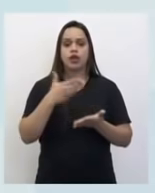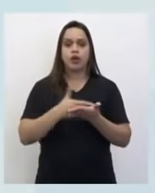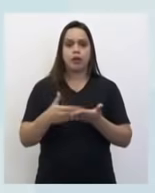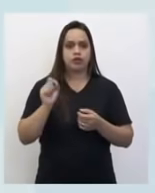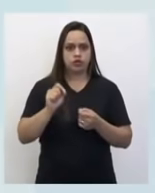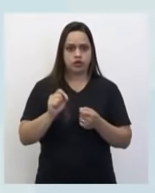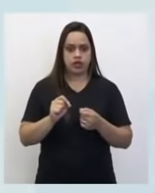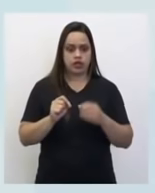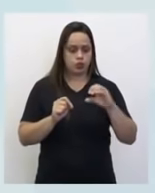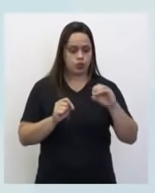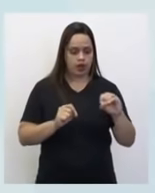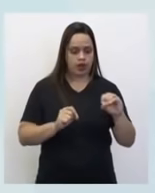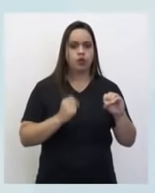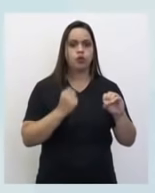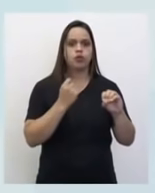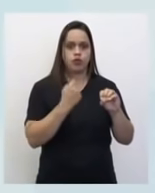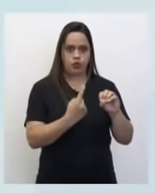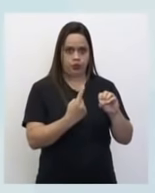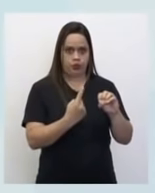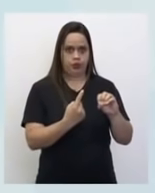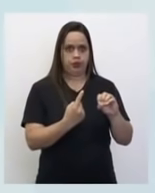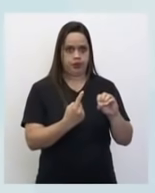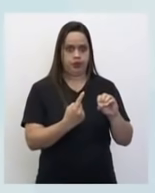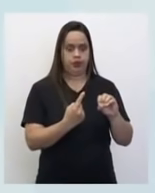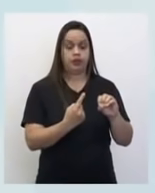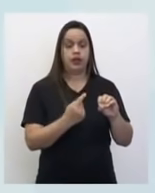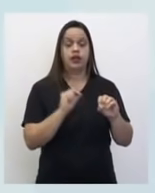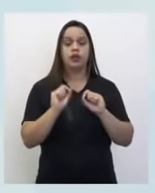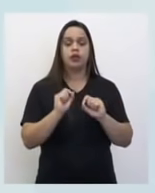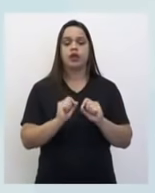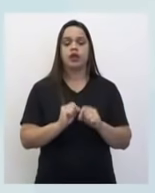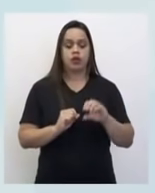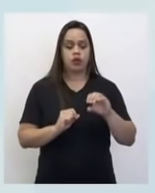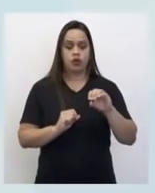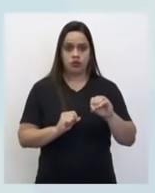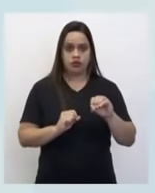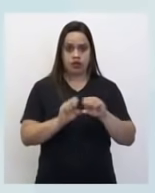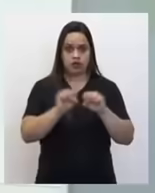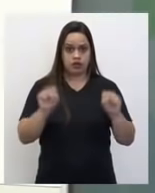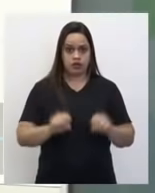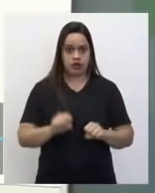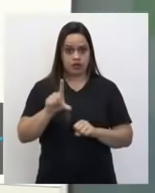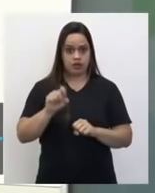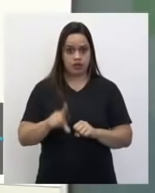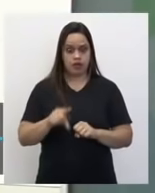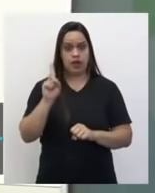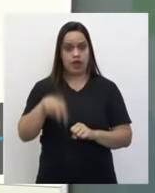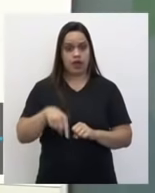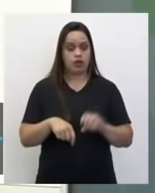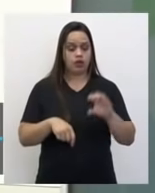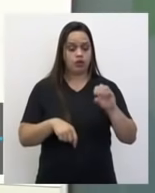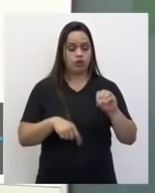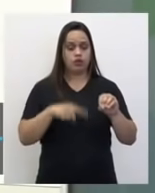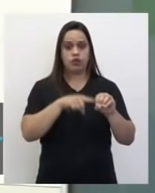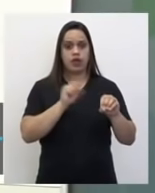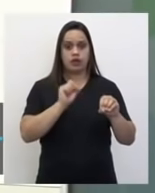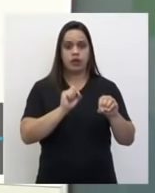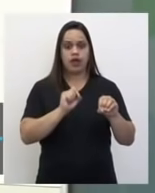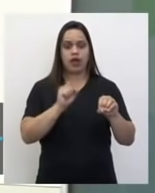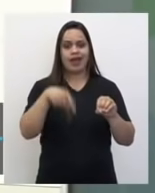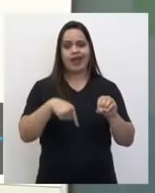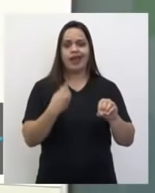zero e do um, tá? Então o zero no sistema binário é como se ele fosse ali uma